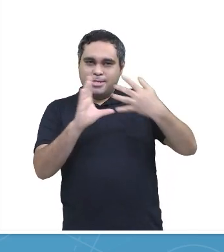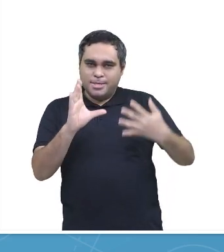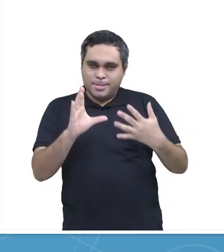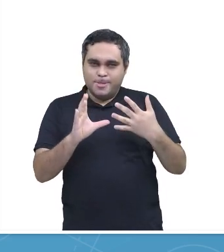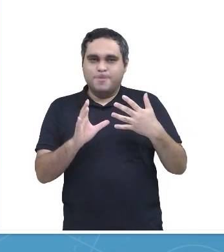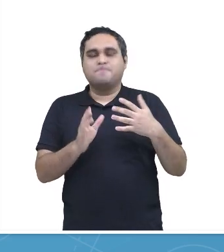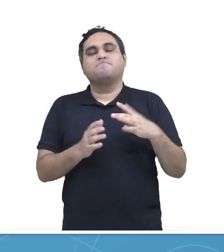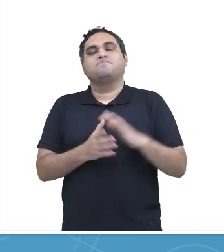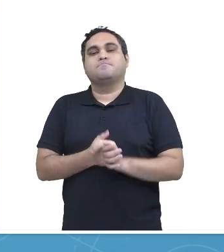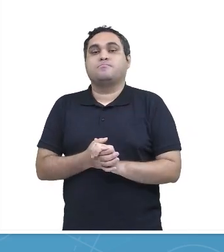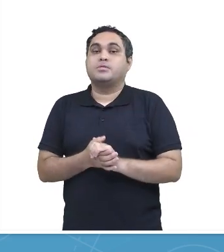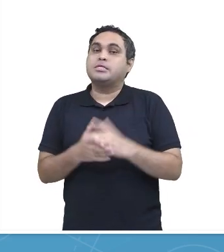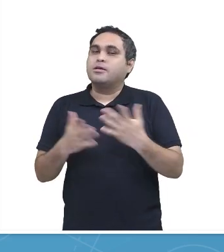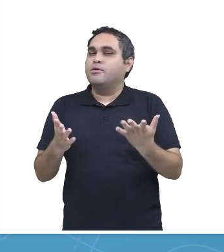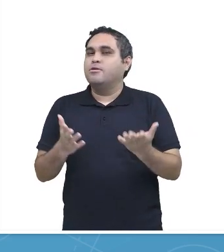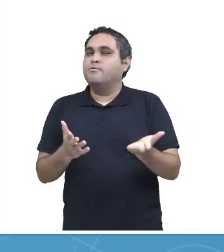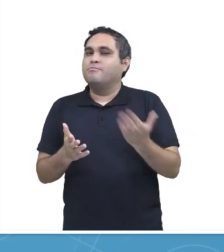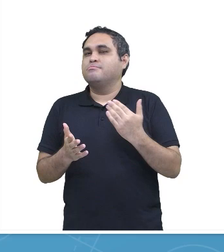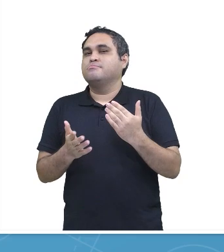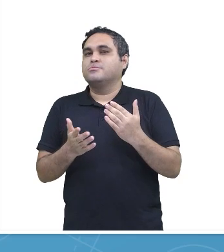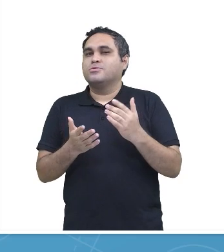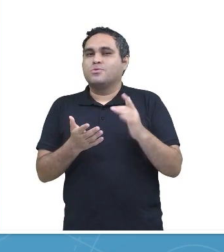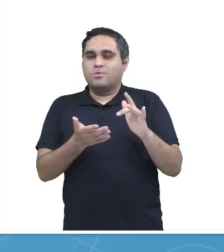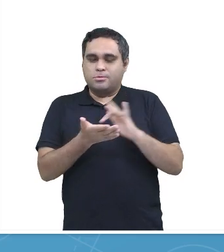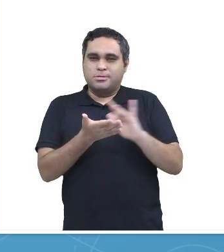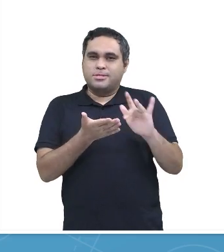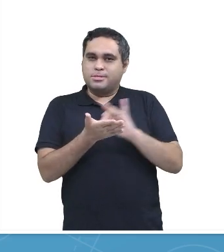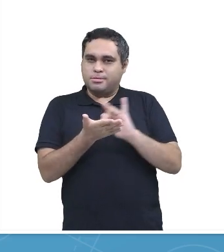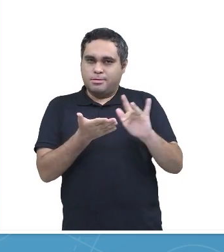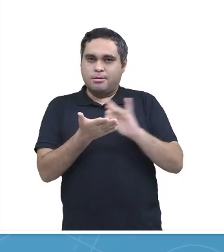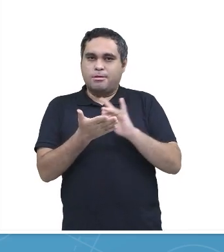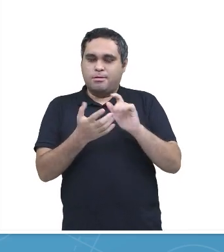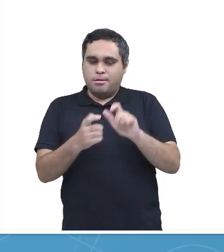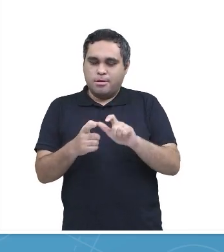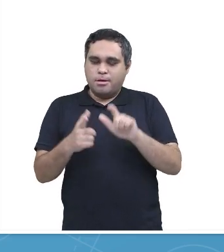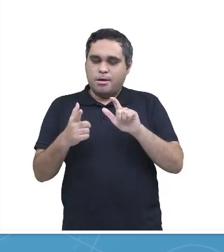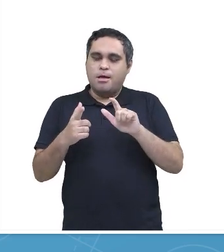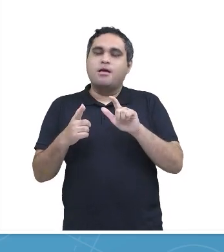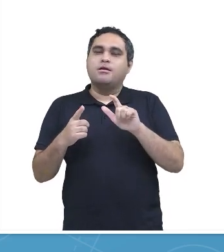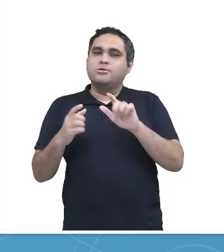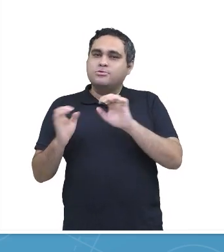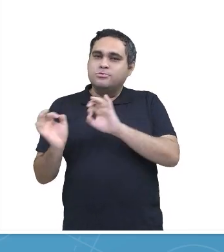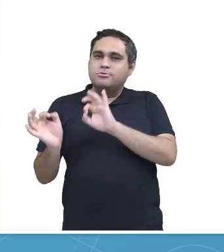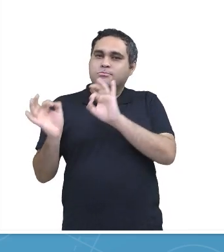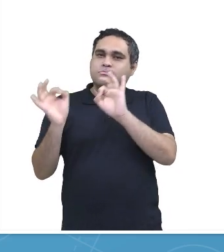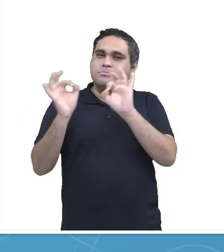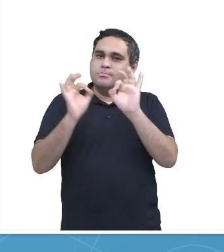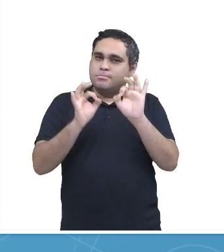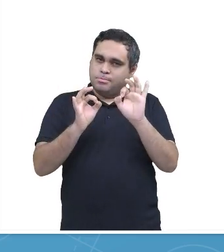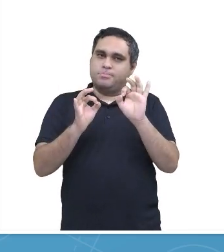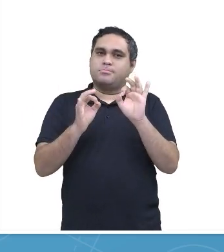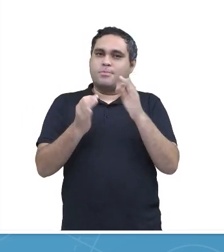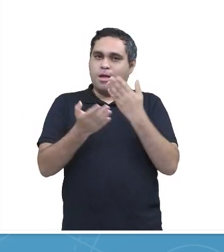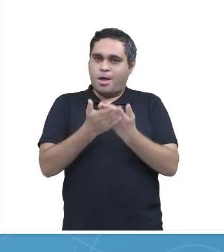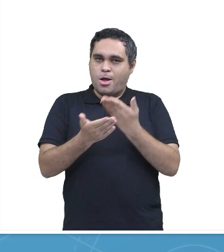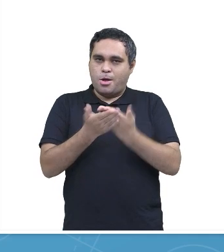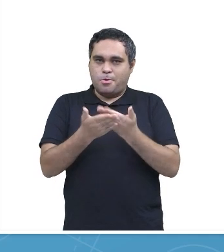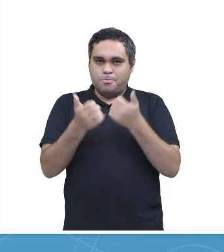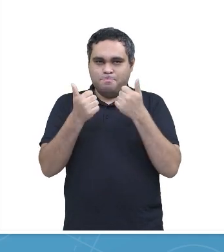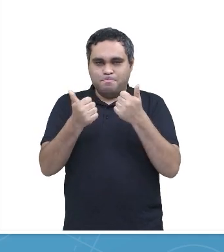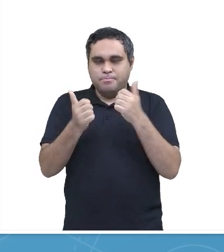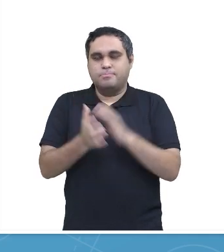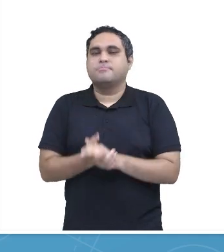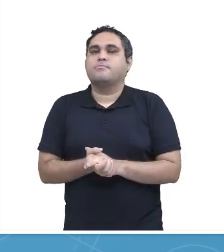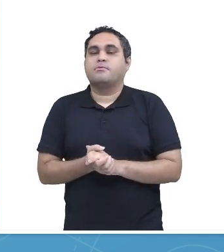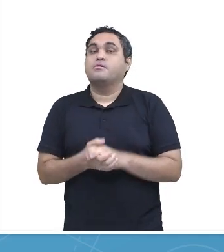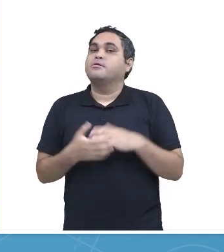vamos lá, abram aí no caderno digital e acompanhem comigo essa aula muito importante. Bom, é o